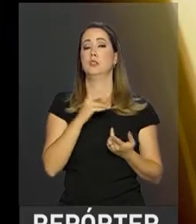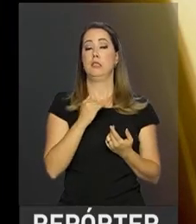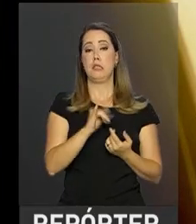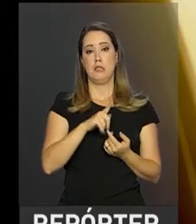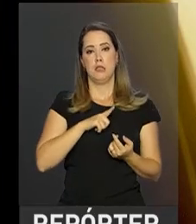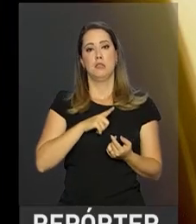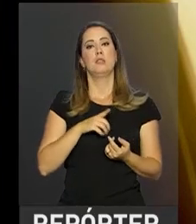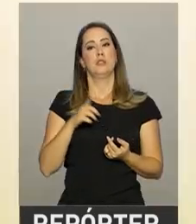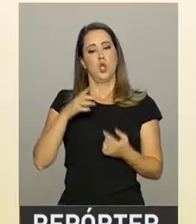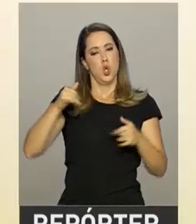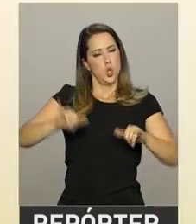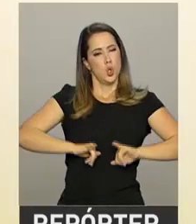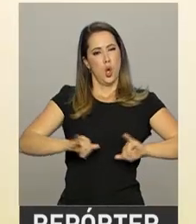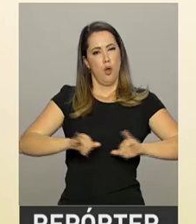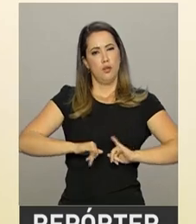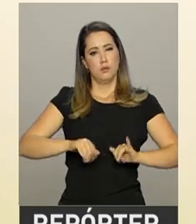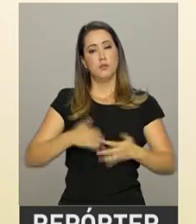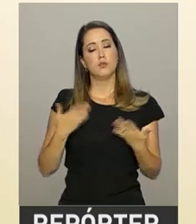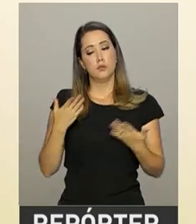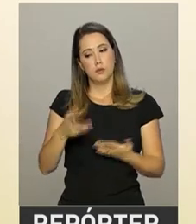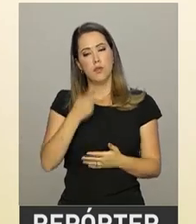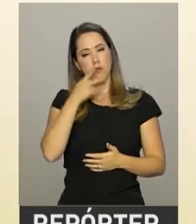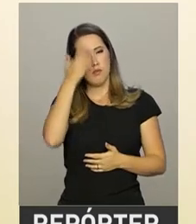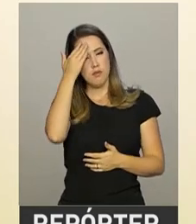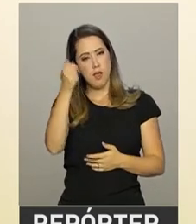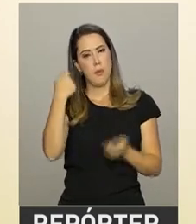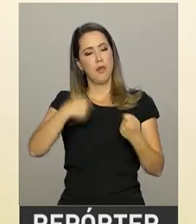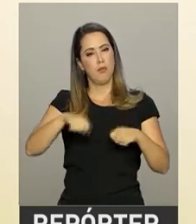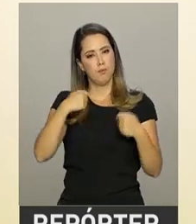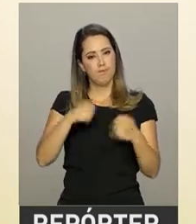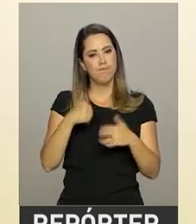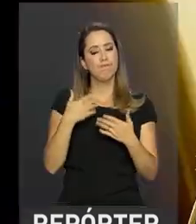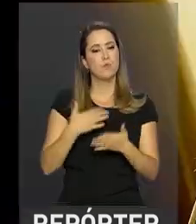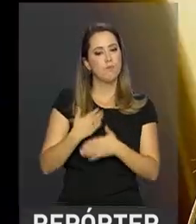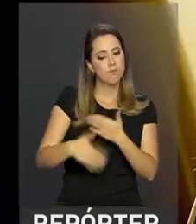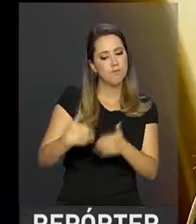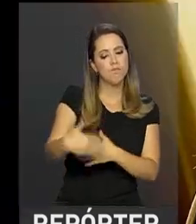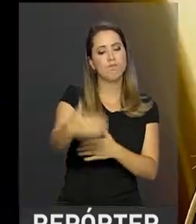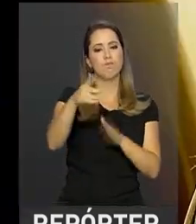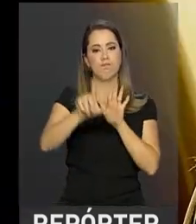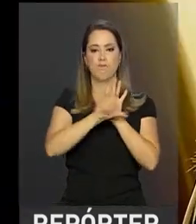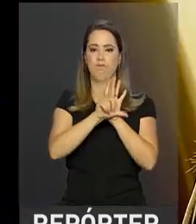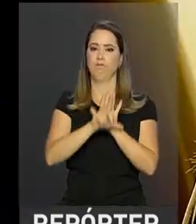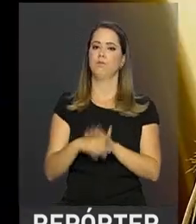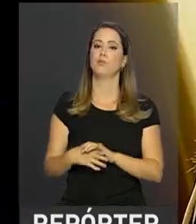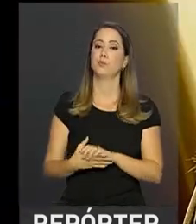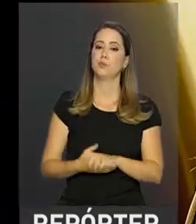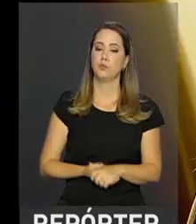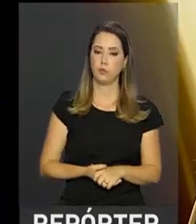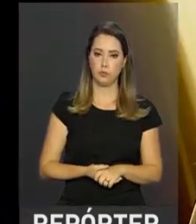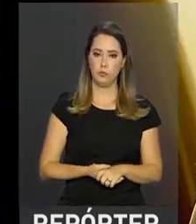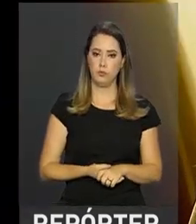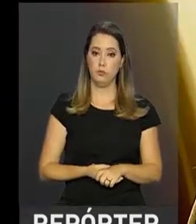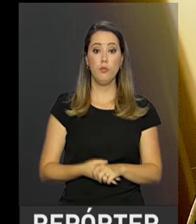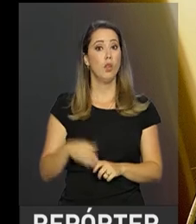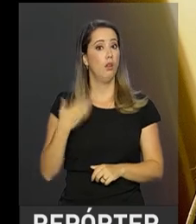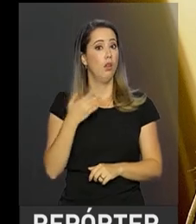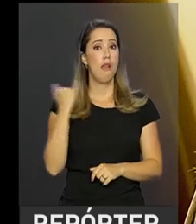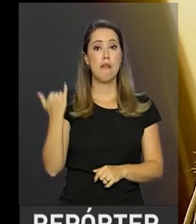tipo de violência, o endurecimento dessas leis representa um avanço. É extremamente